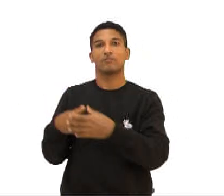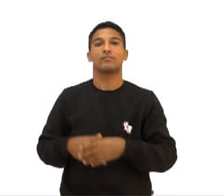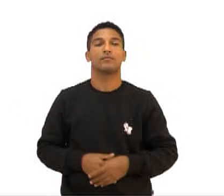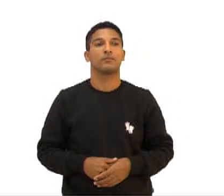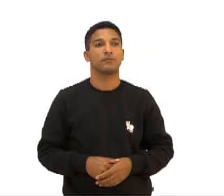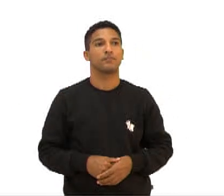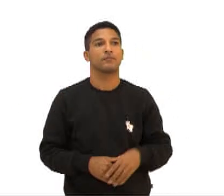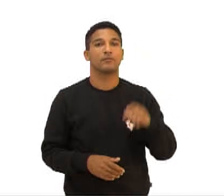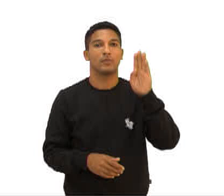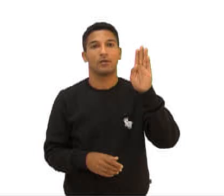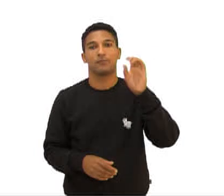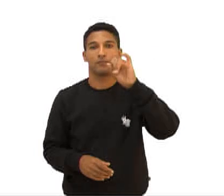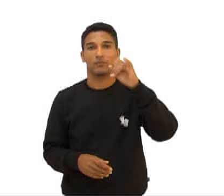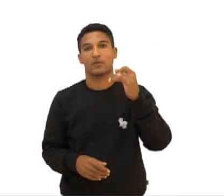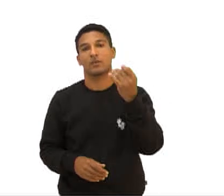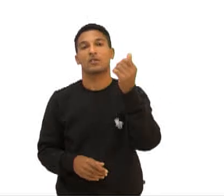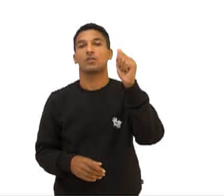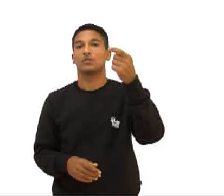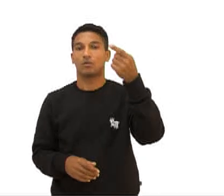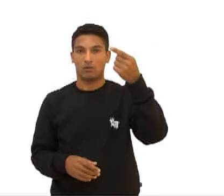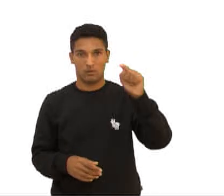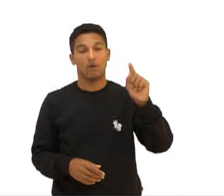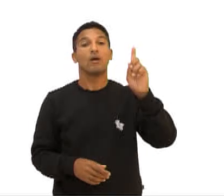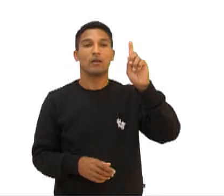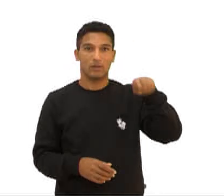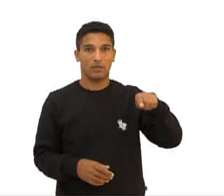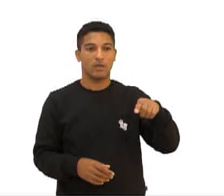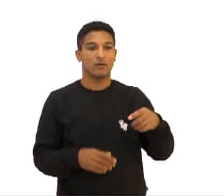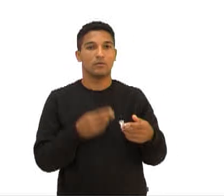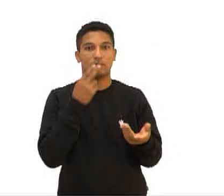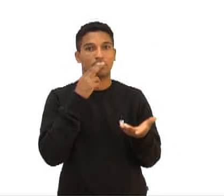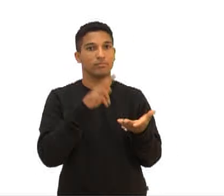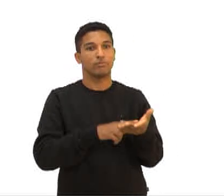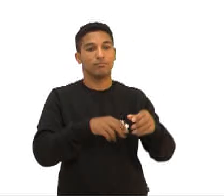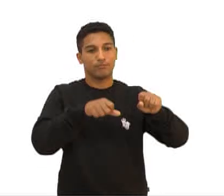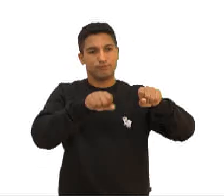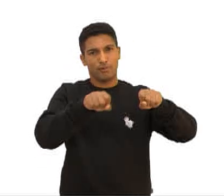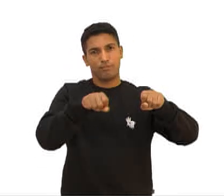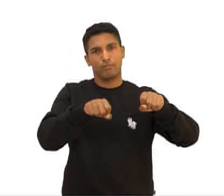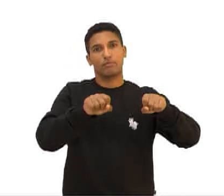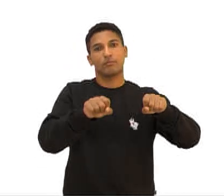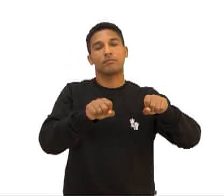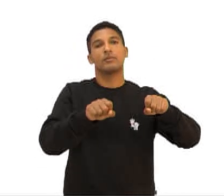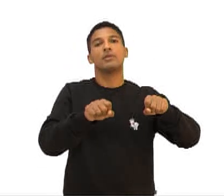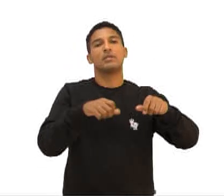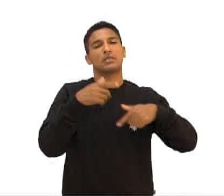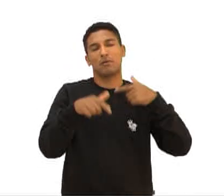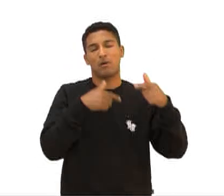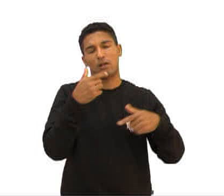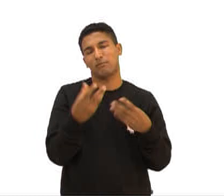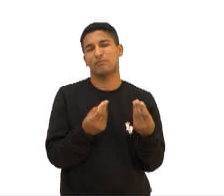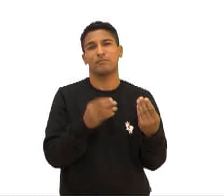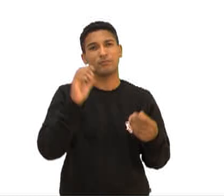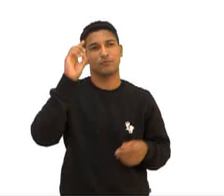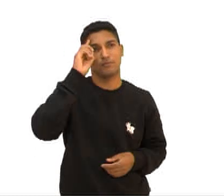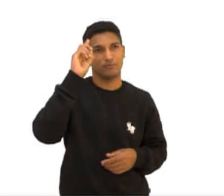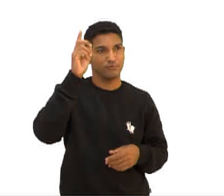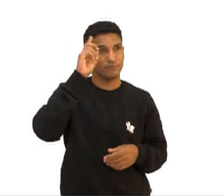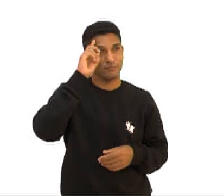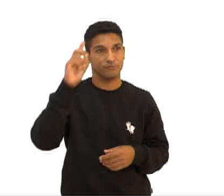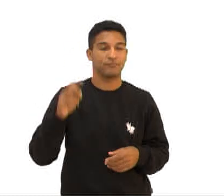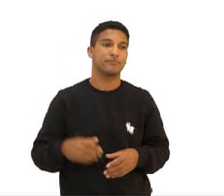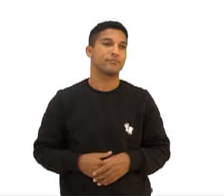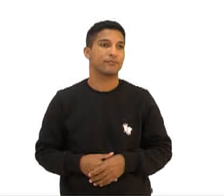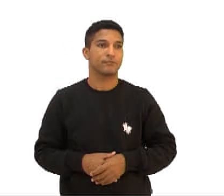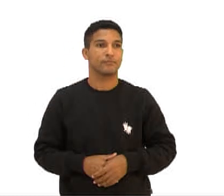carteiro, trabalhava muito todos os dias. Seria o E, explicativa. C. Odeio pessoas